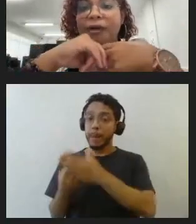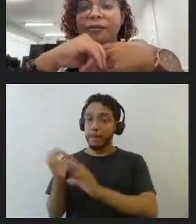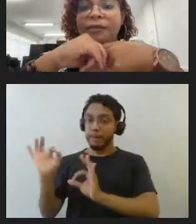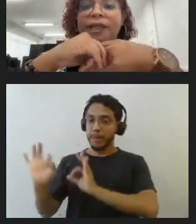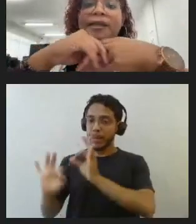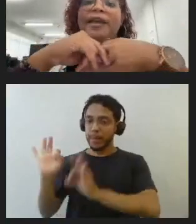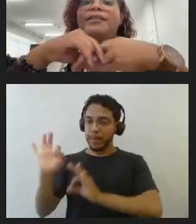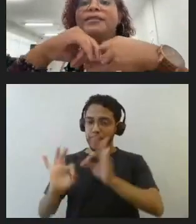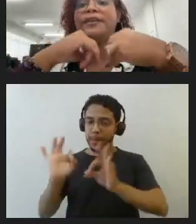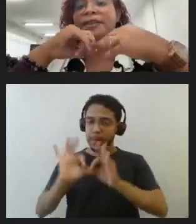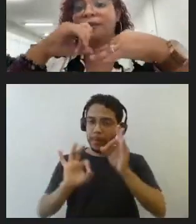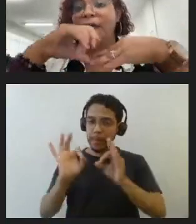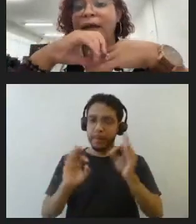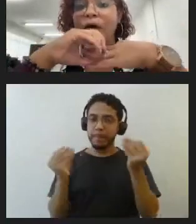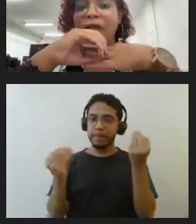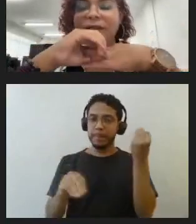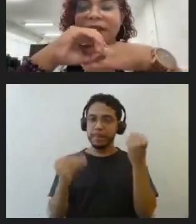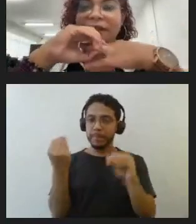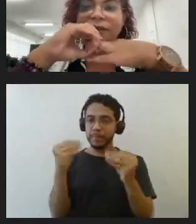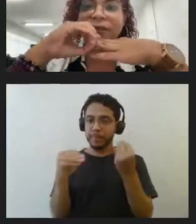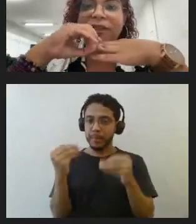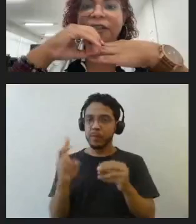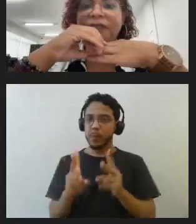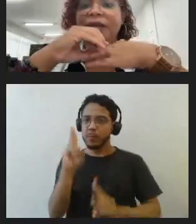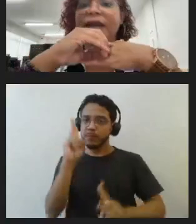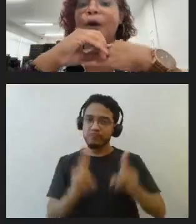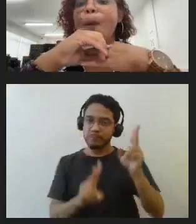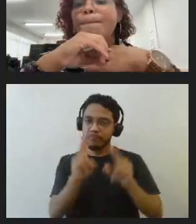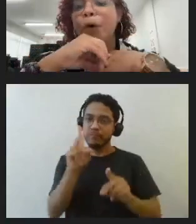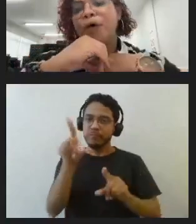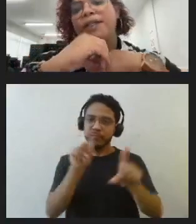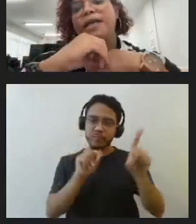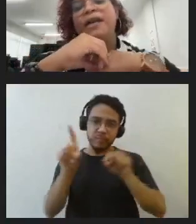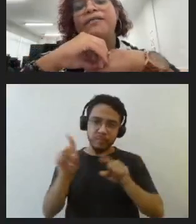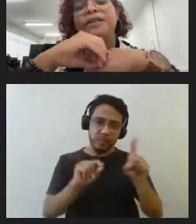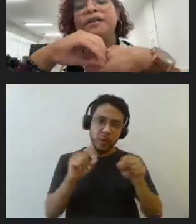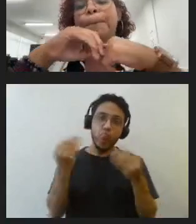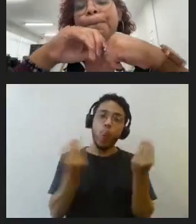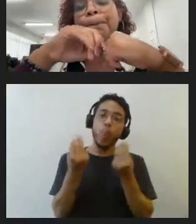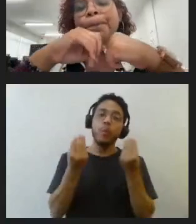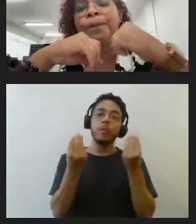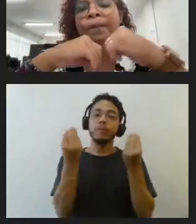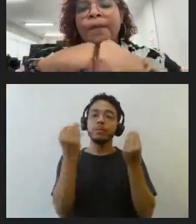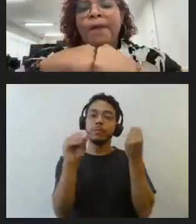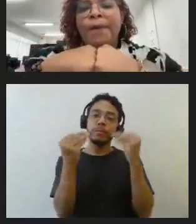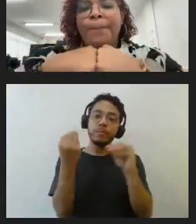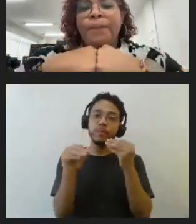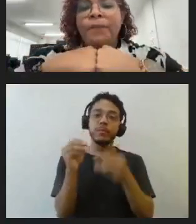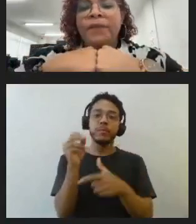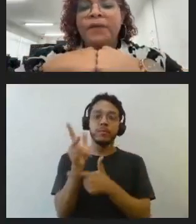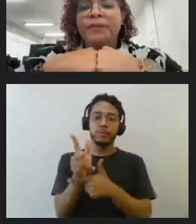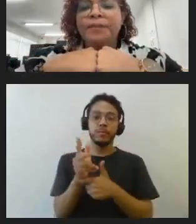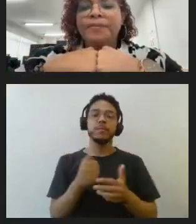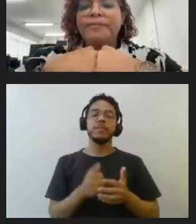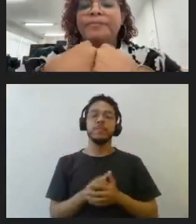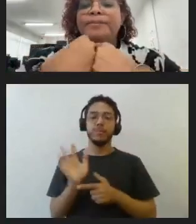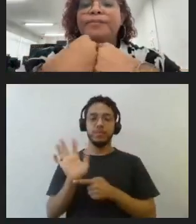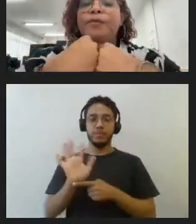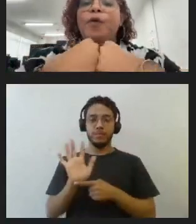produto final, que a gente vai fazer o recorte, a seleção do que a gente vai querer compor nessa gravação.